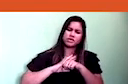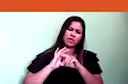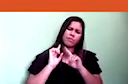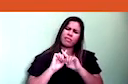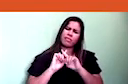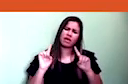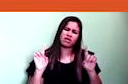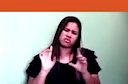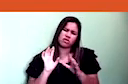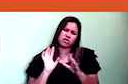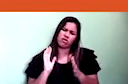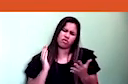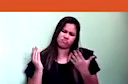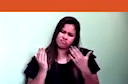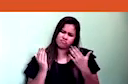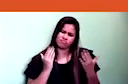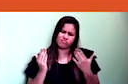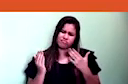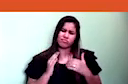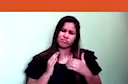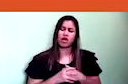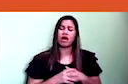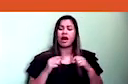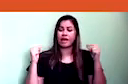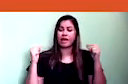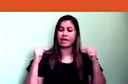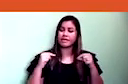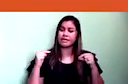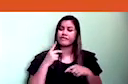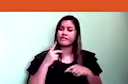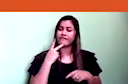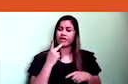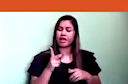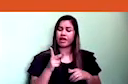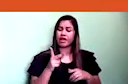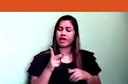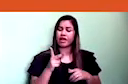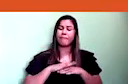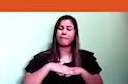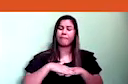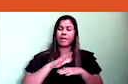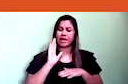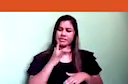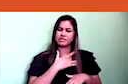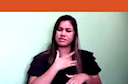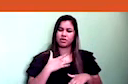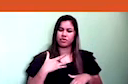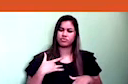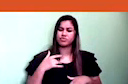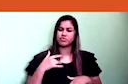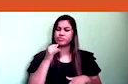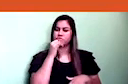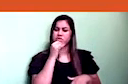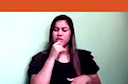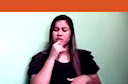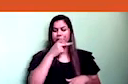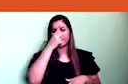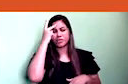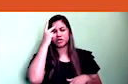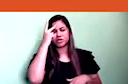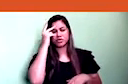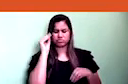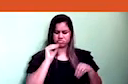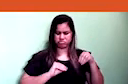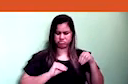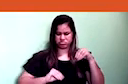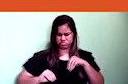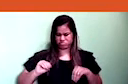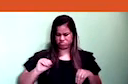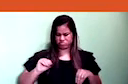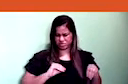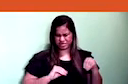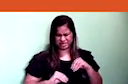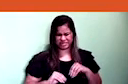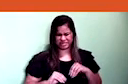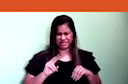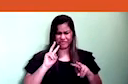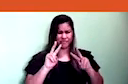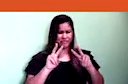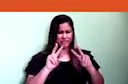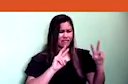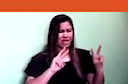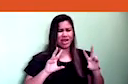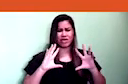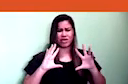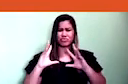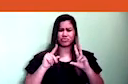disse, a intenção aqui é falar de saúde, mas é só um alerta, né? O depressivo ele vai ter uma visão negativa de si, dos outros, e aí